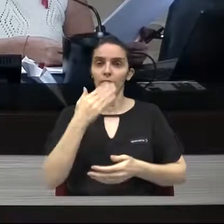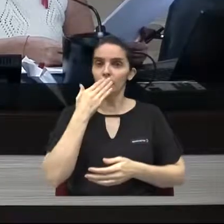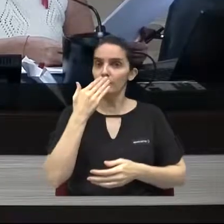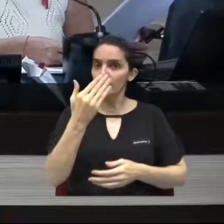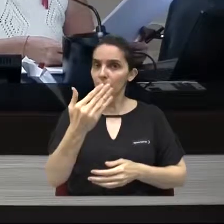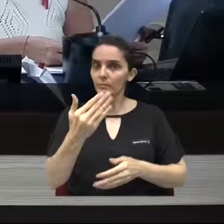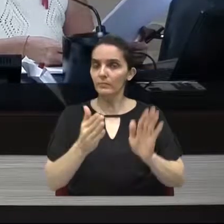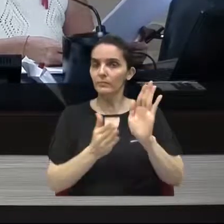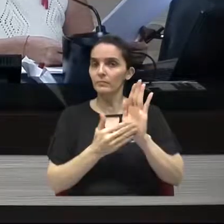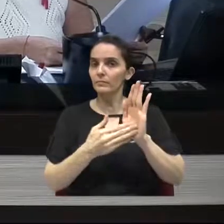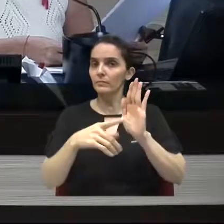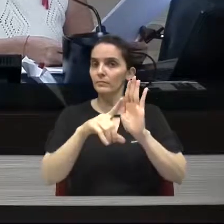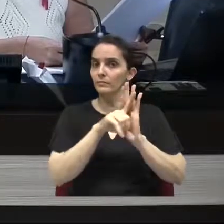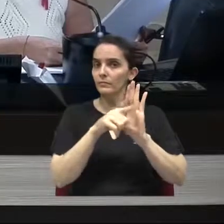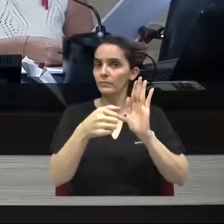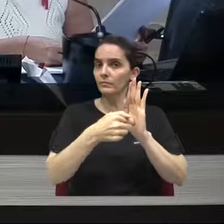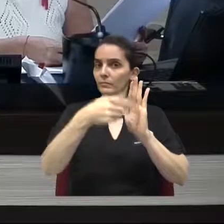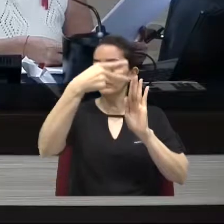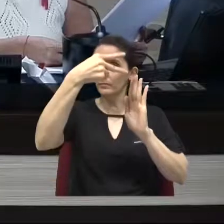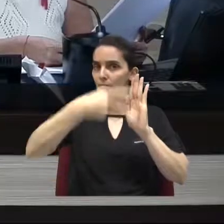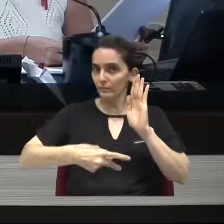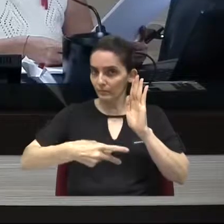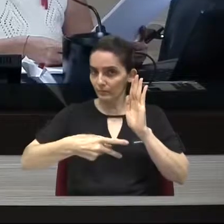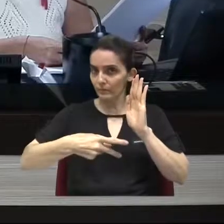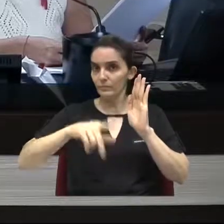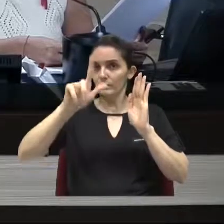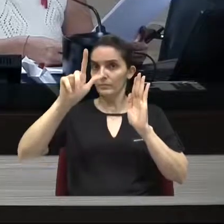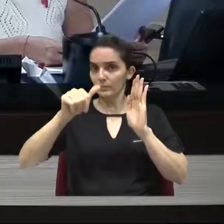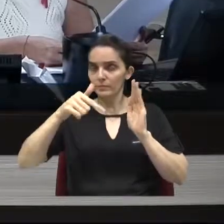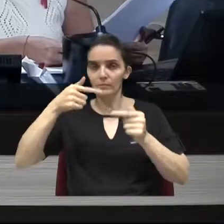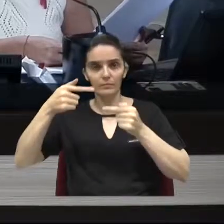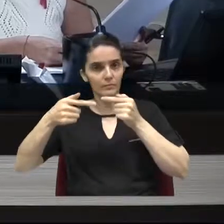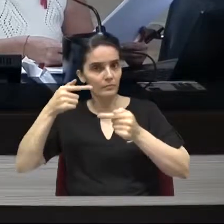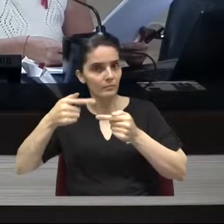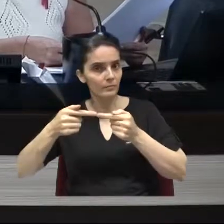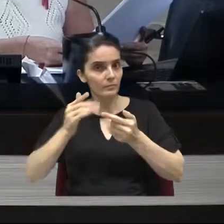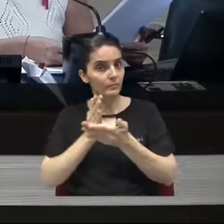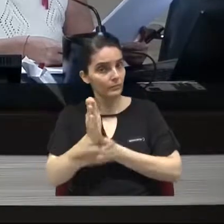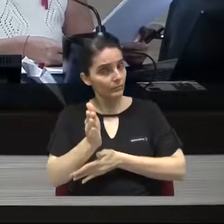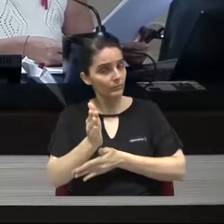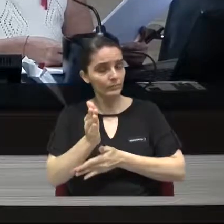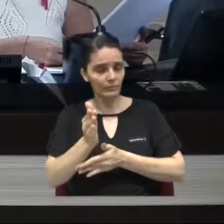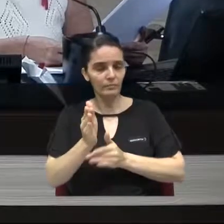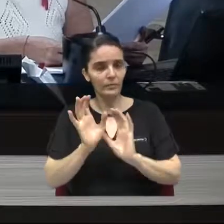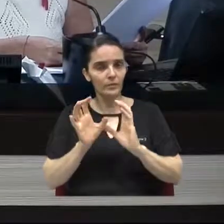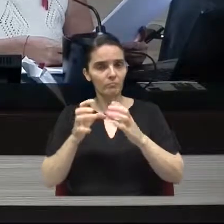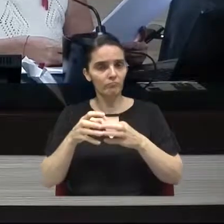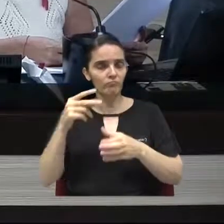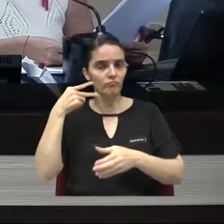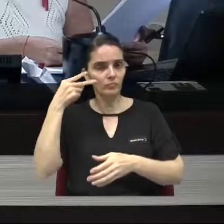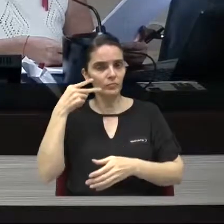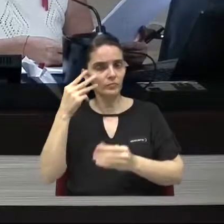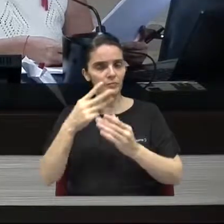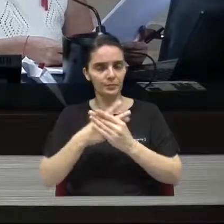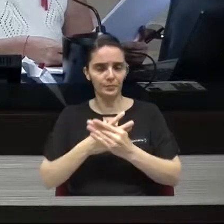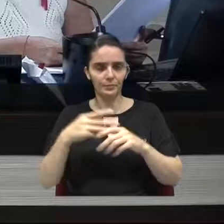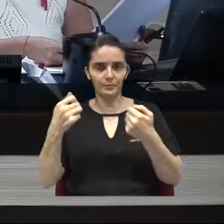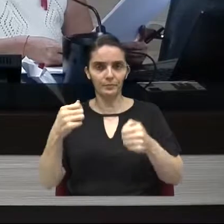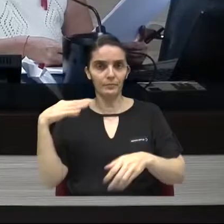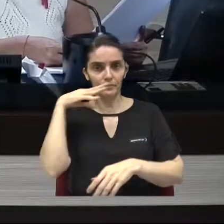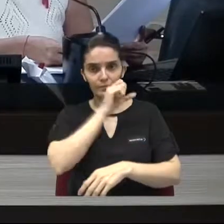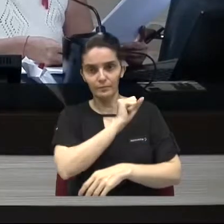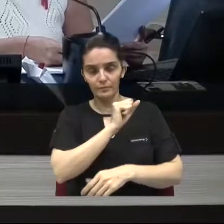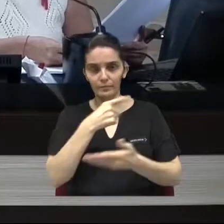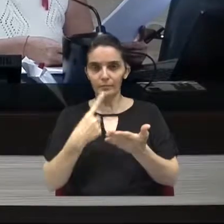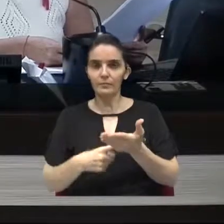que a presente proposta de lei seja apreciada, discutida e, ao final, aprovada pelos ilustres vereadores em regime de